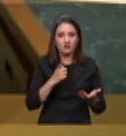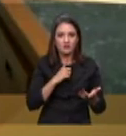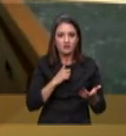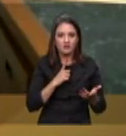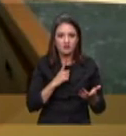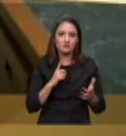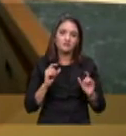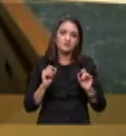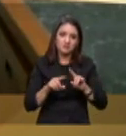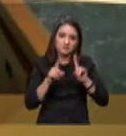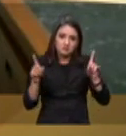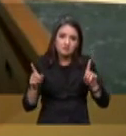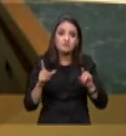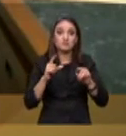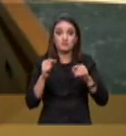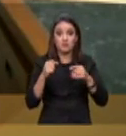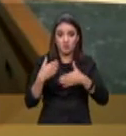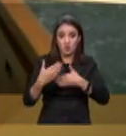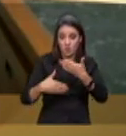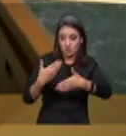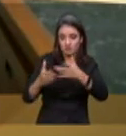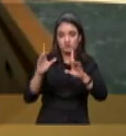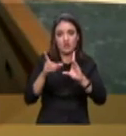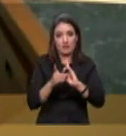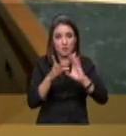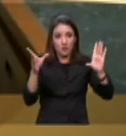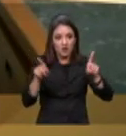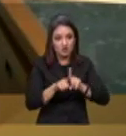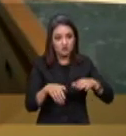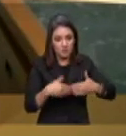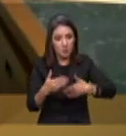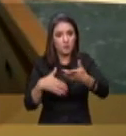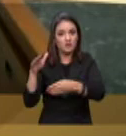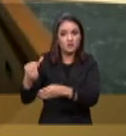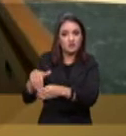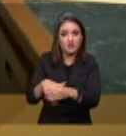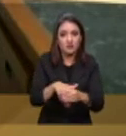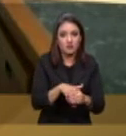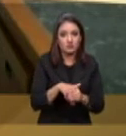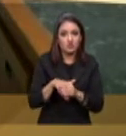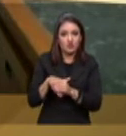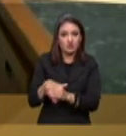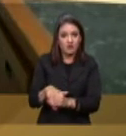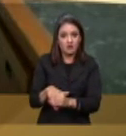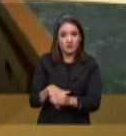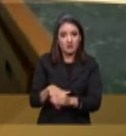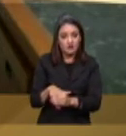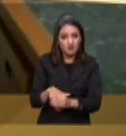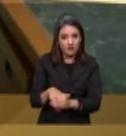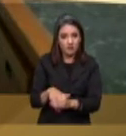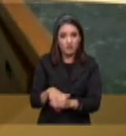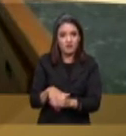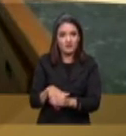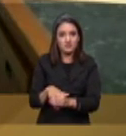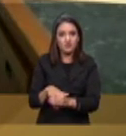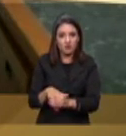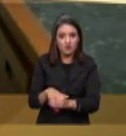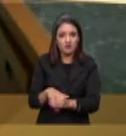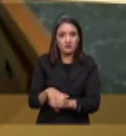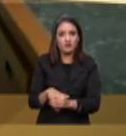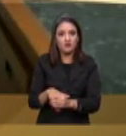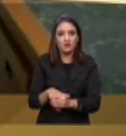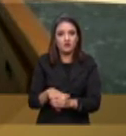processo político, no processo democrático e, claro, no processo eleitoral. Cuidando daqueles dispositivos, portanto, de normas voltadas